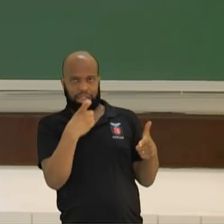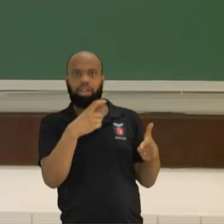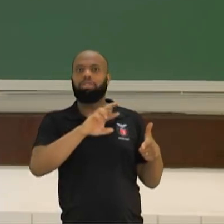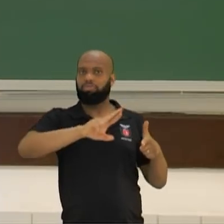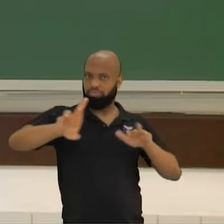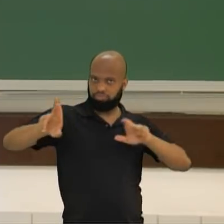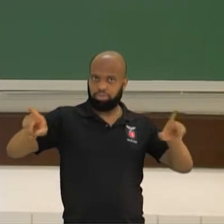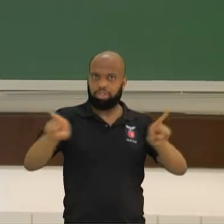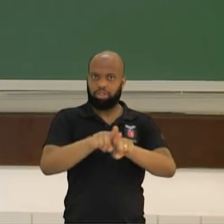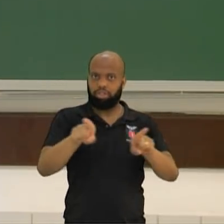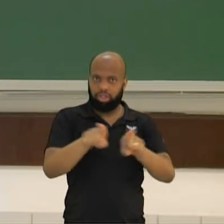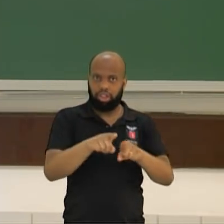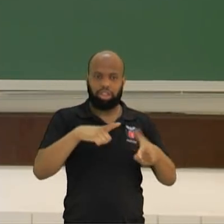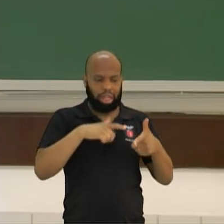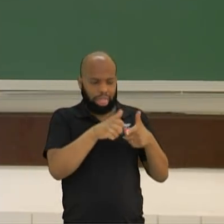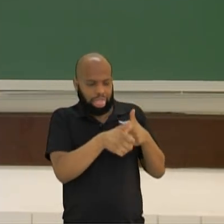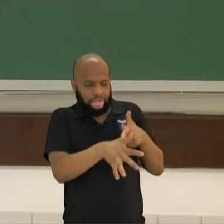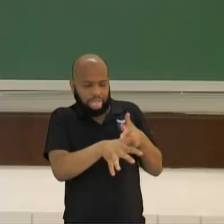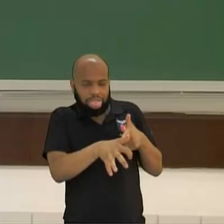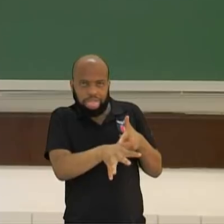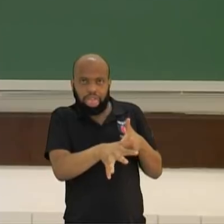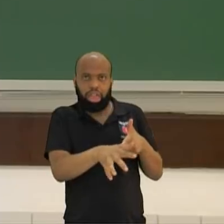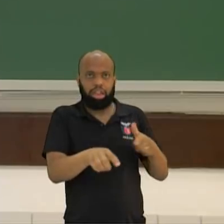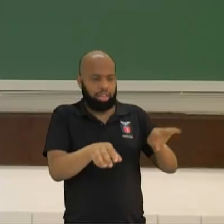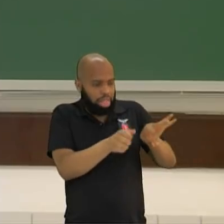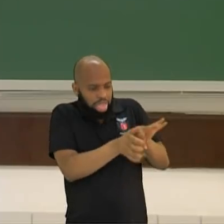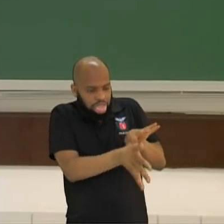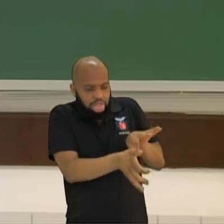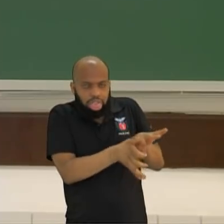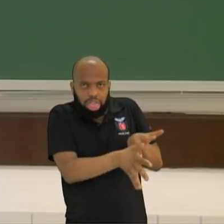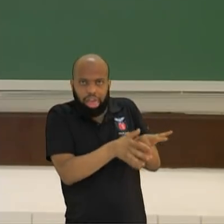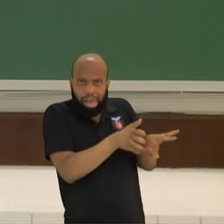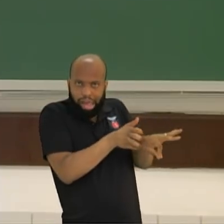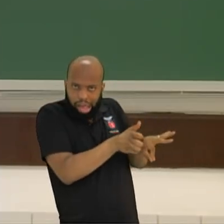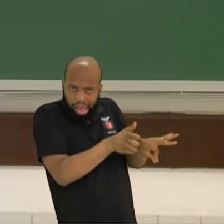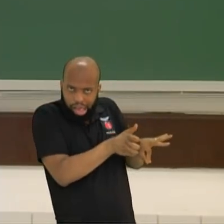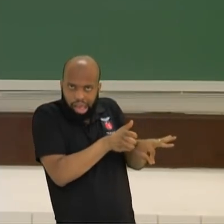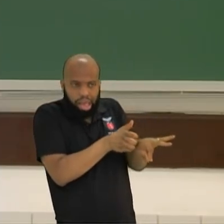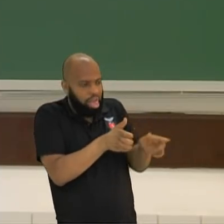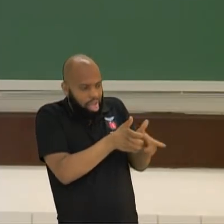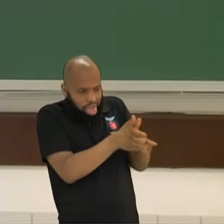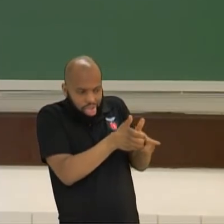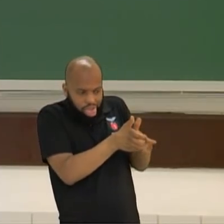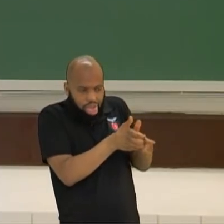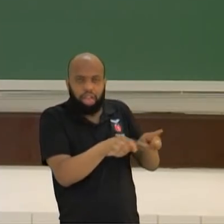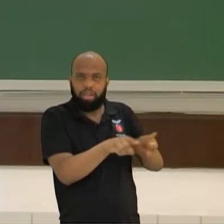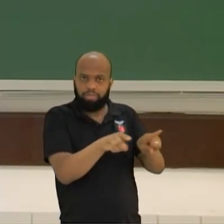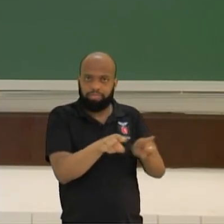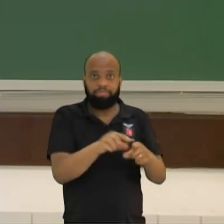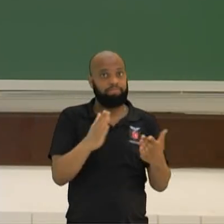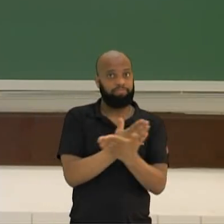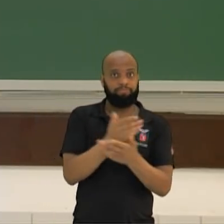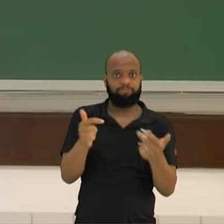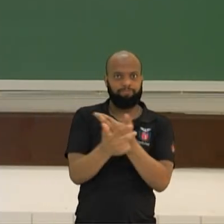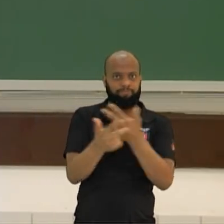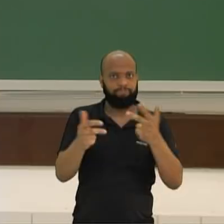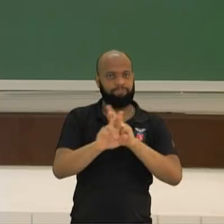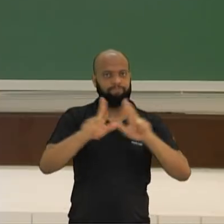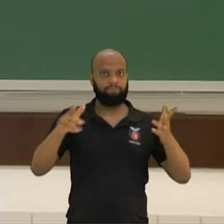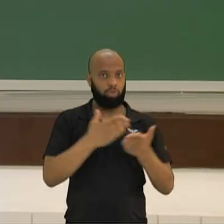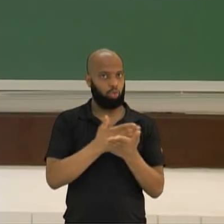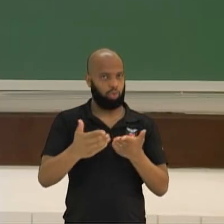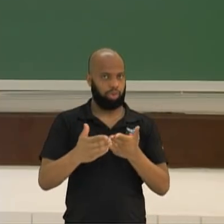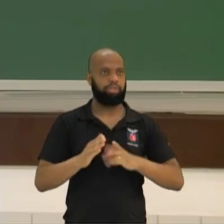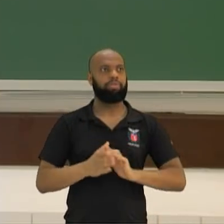secreções que saem dos órgãos genitais, corrimento, coceira, então algo diferente começa a aparecer.